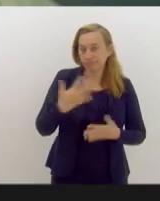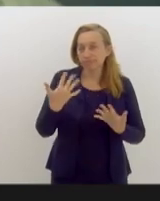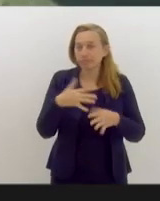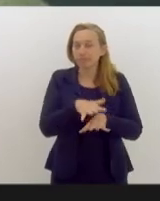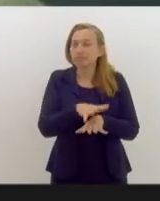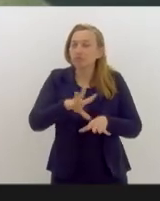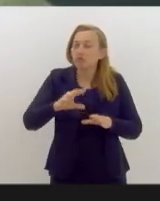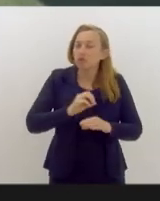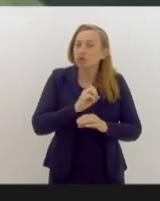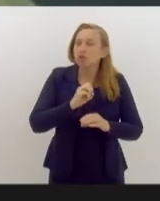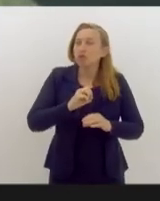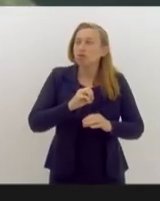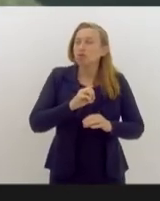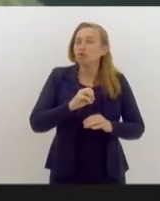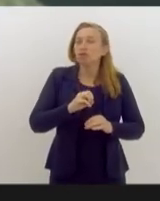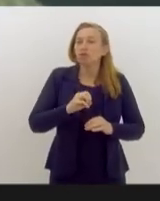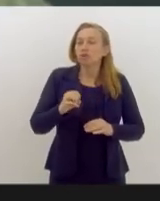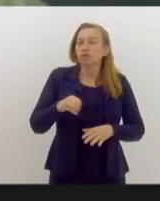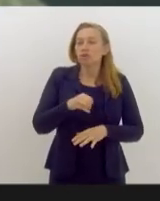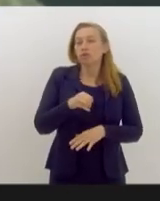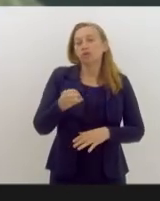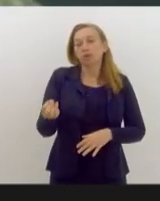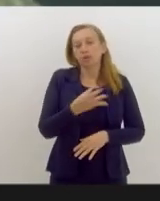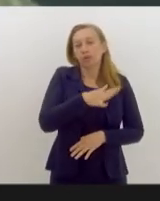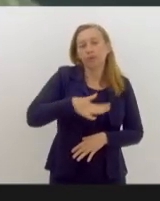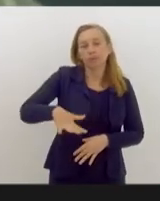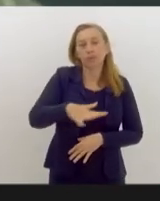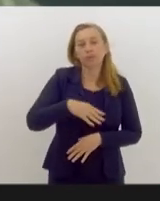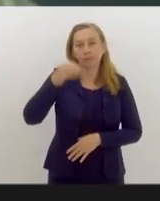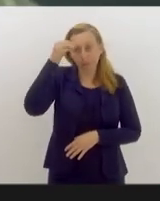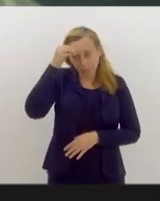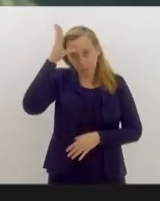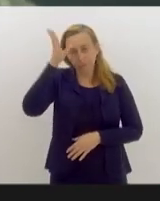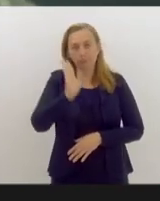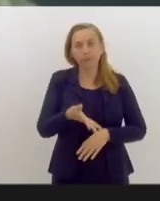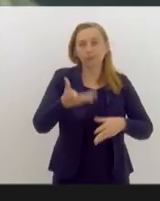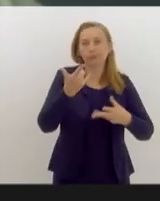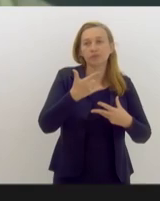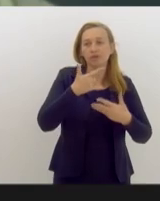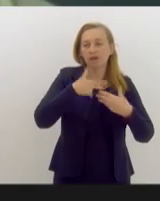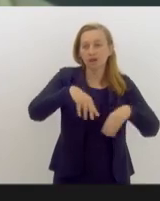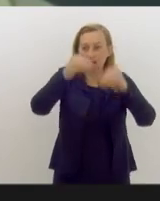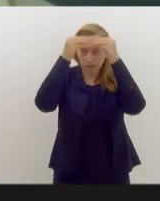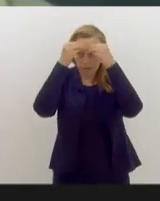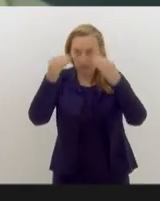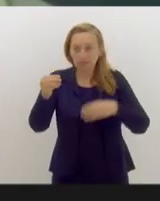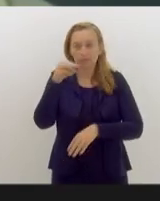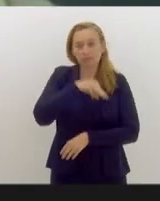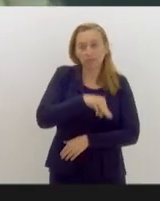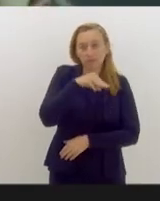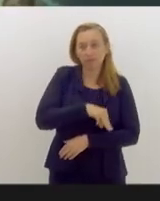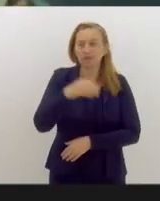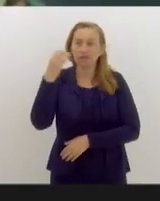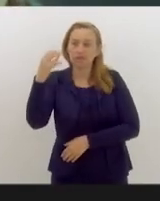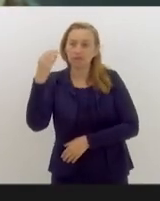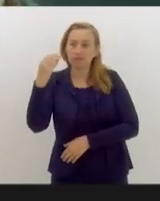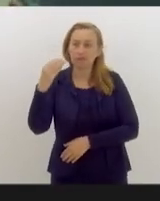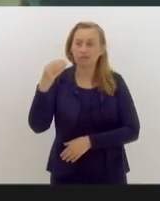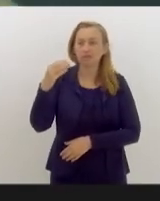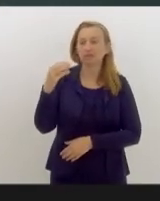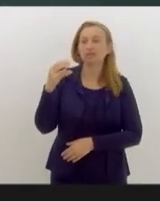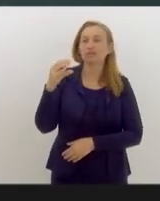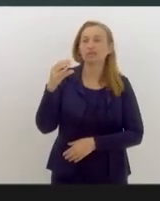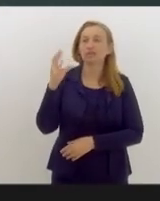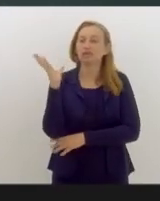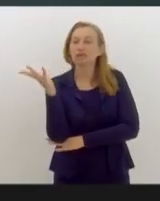uma nova área de conhecimento, né, que a gente já tinha linguagem, matemática, ciência da natureza e ciências